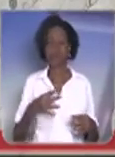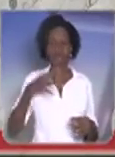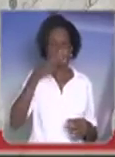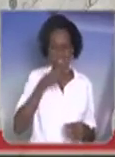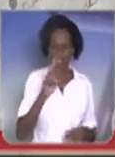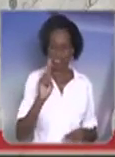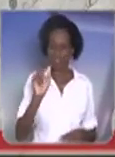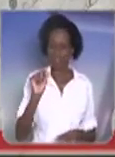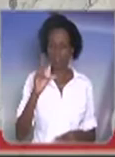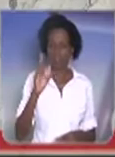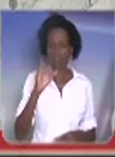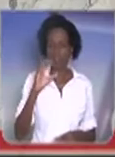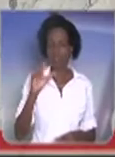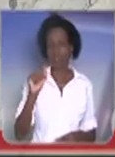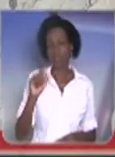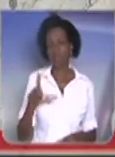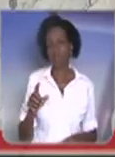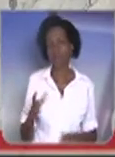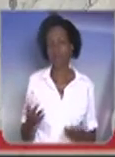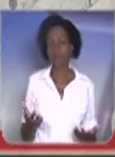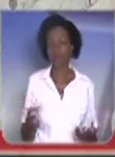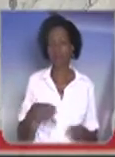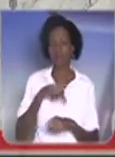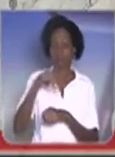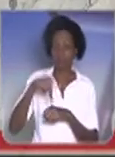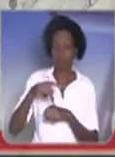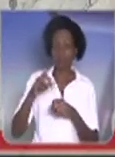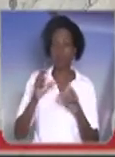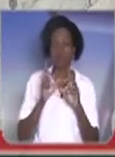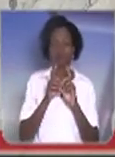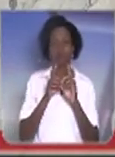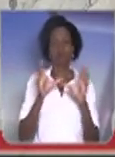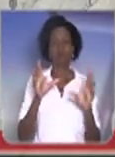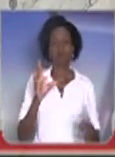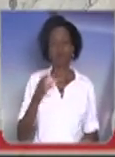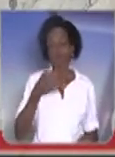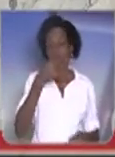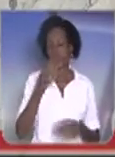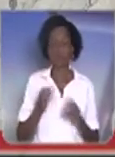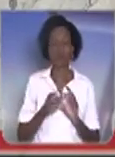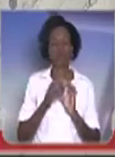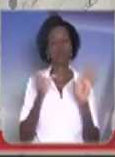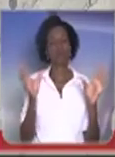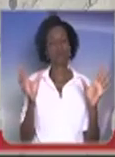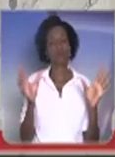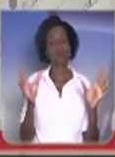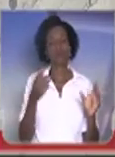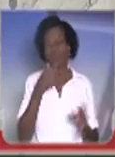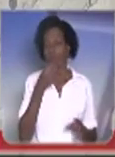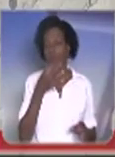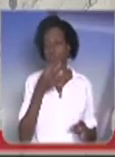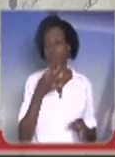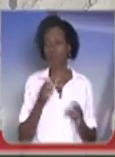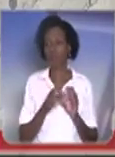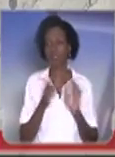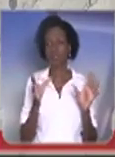radicais. É interessante, num país que se diz democrático, quando a gente cumpre a lei, a gente ser chamado de radical. É muito